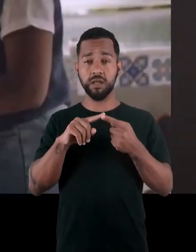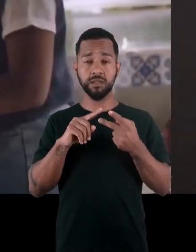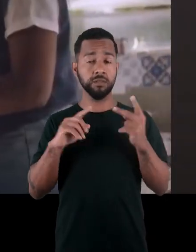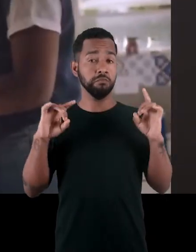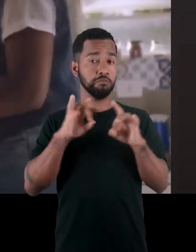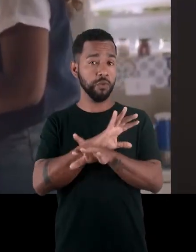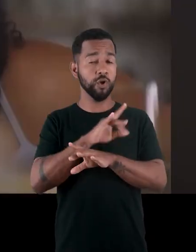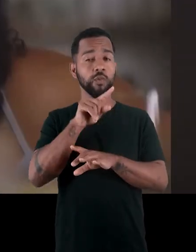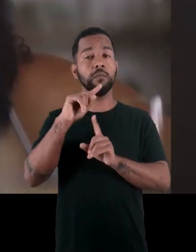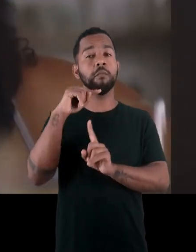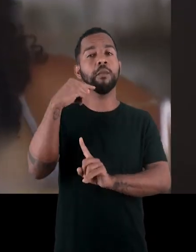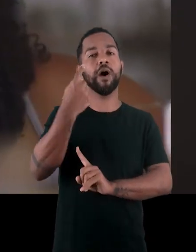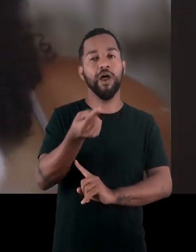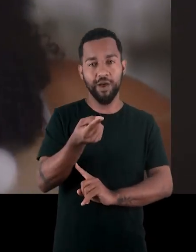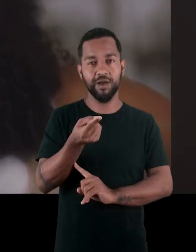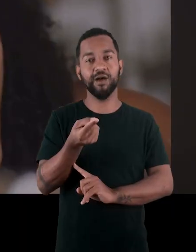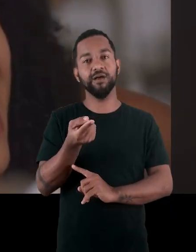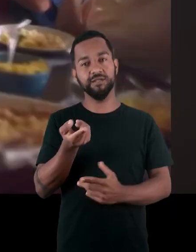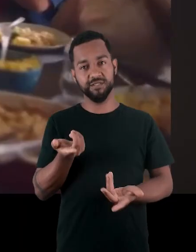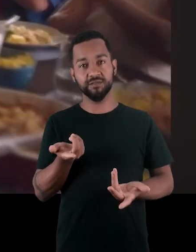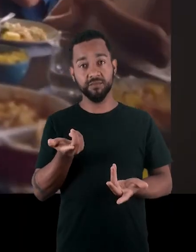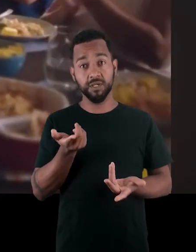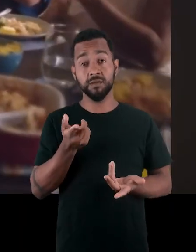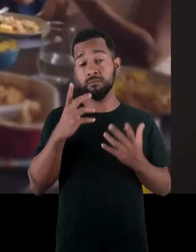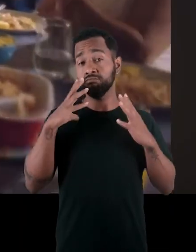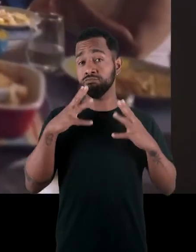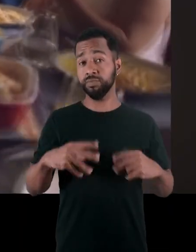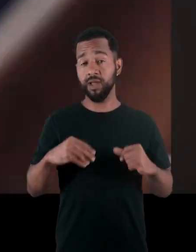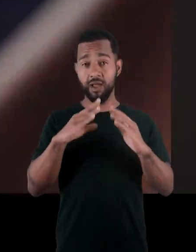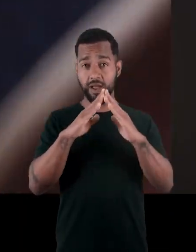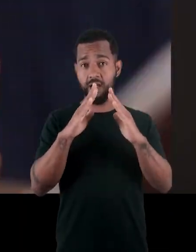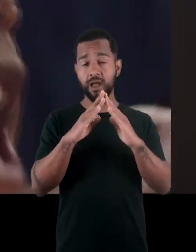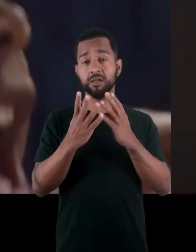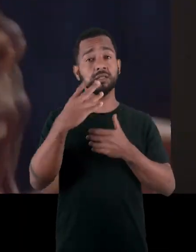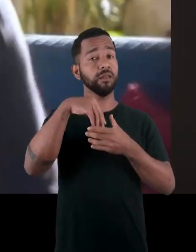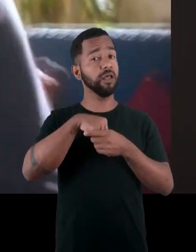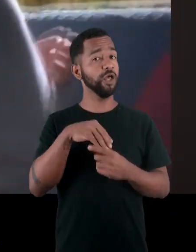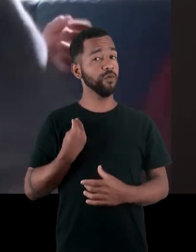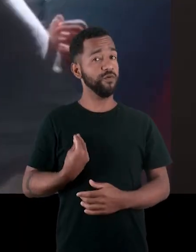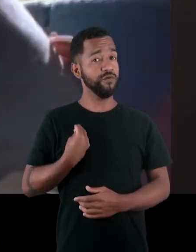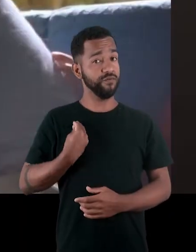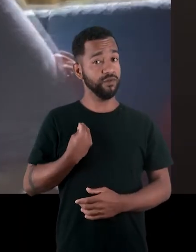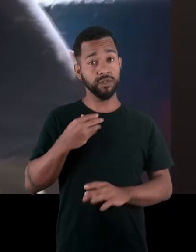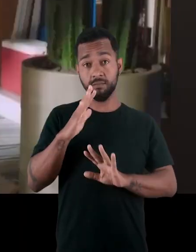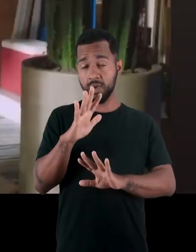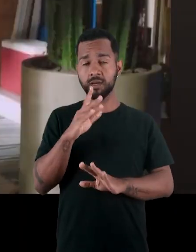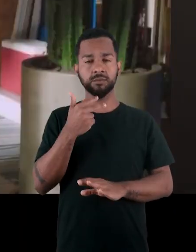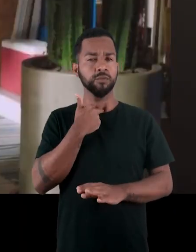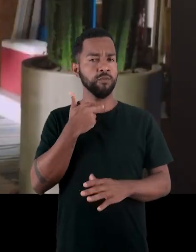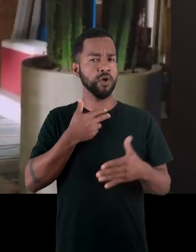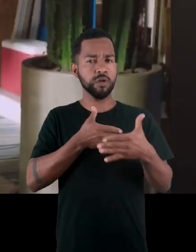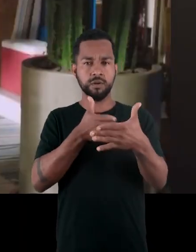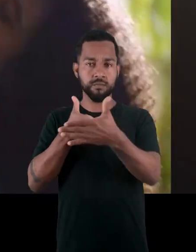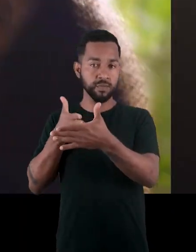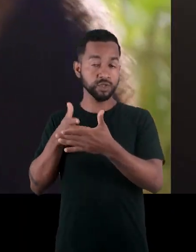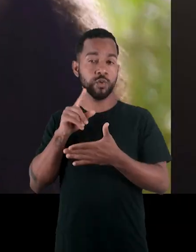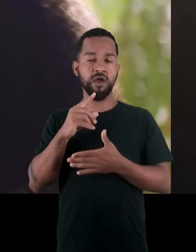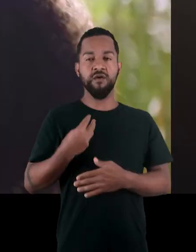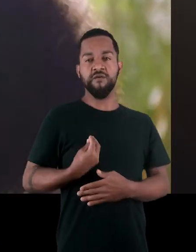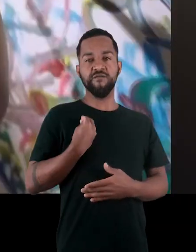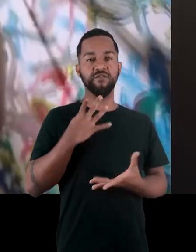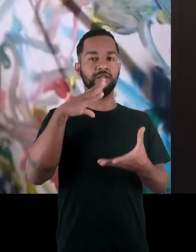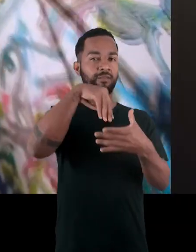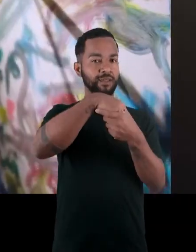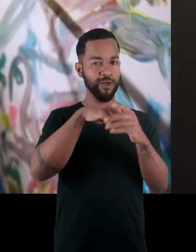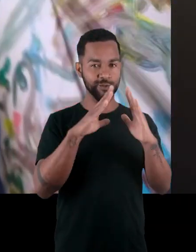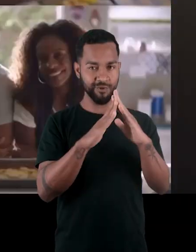juntos. a casa para a próxima. Duas jovens se abraçam. A limpeza da Família casa alegre faz parte reunida da à vida. mesa. Mas não pode impedir que a vida faça parte da Uma casa.